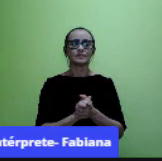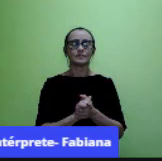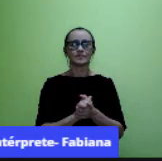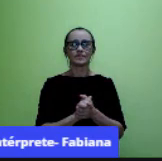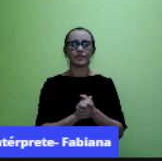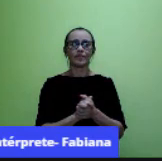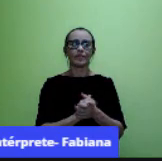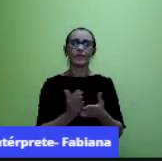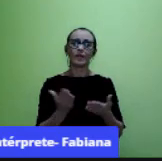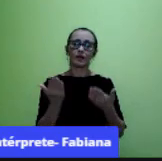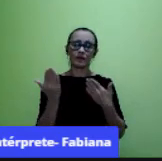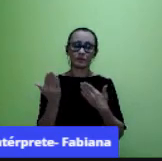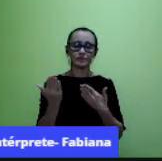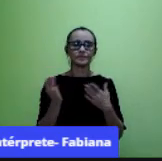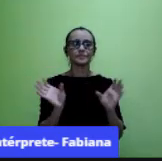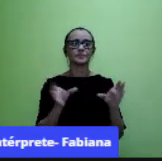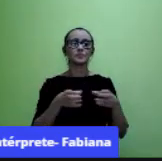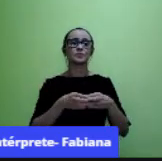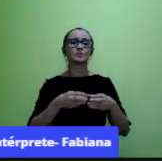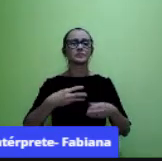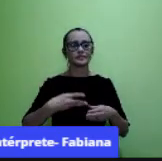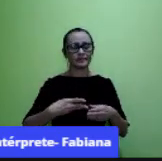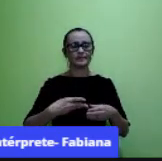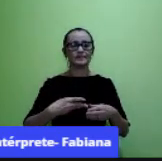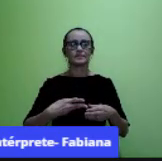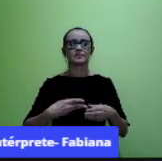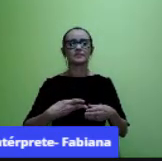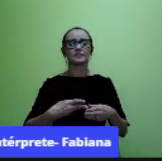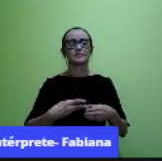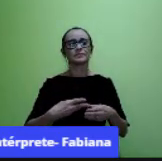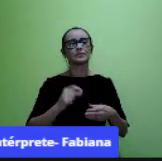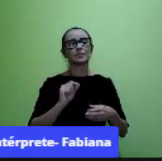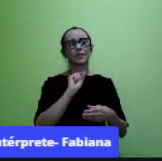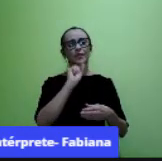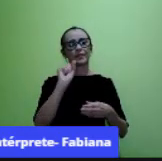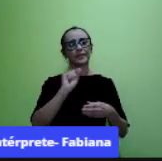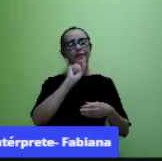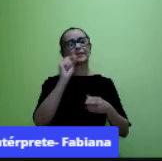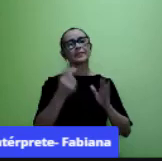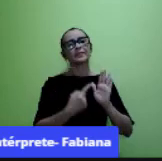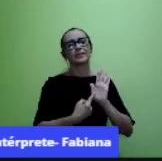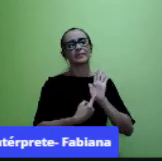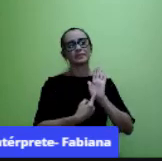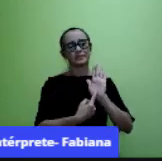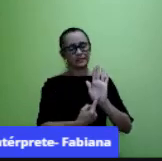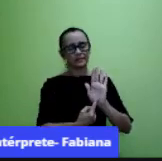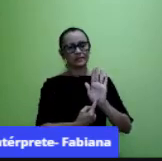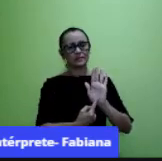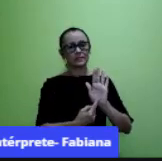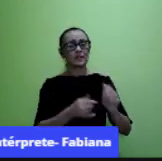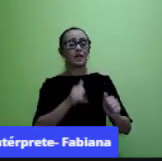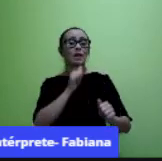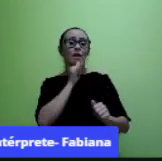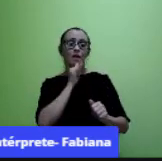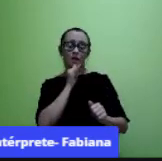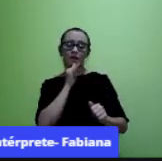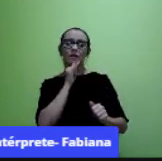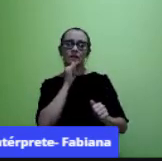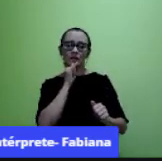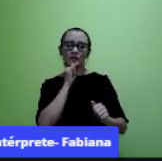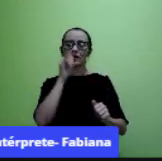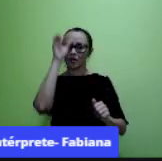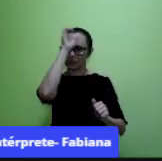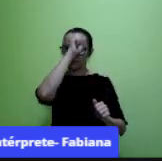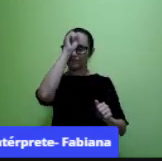Aqui, nós colocamos para o grupo 3. O que eu coloquei? Ainda nós vamos fazer o conhecimento global do corpo. Eu vou trazer